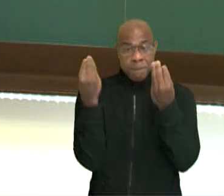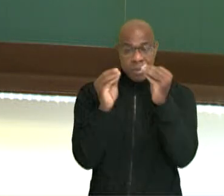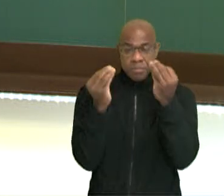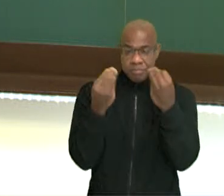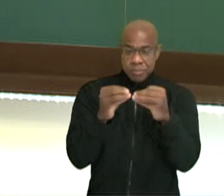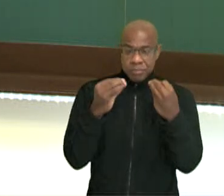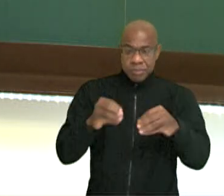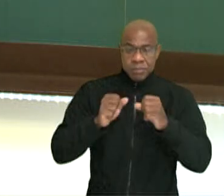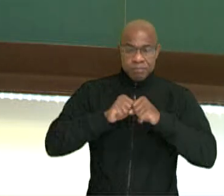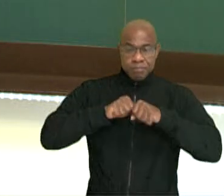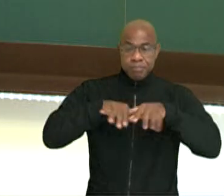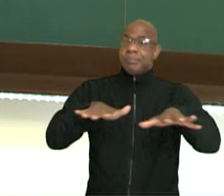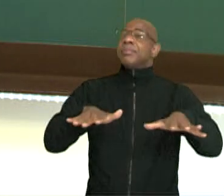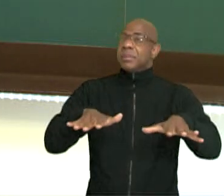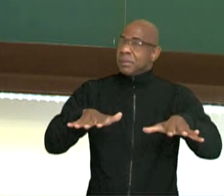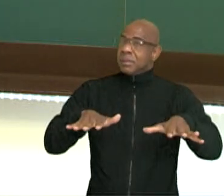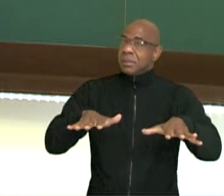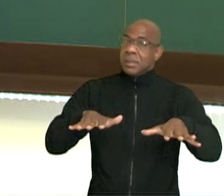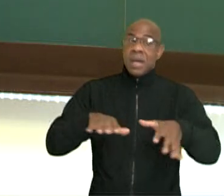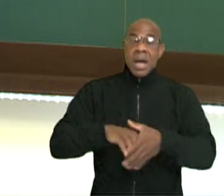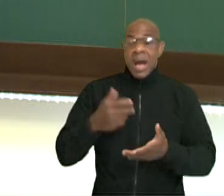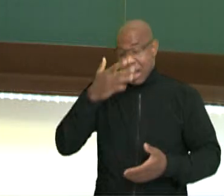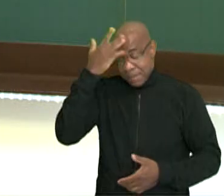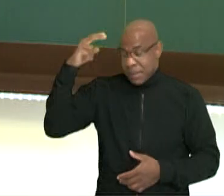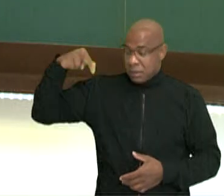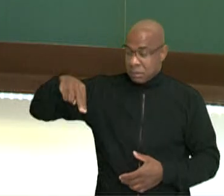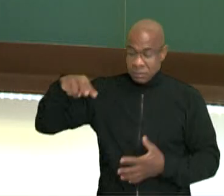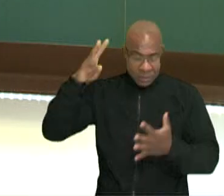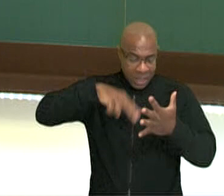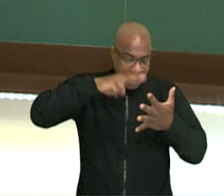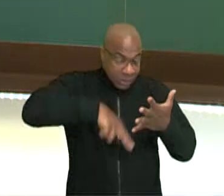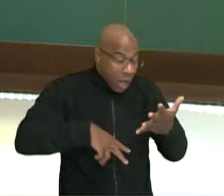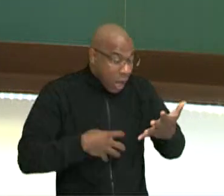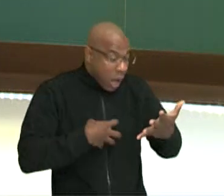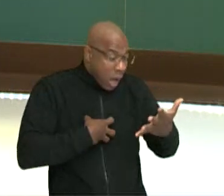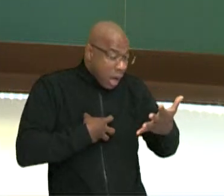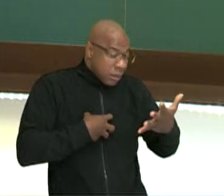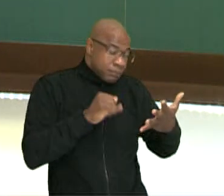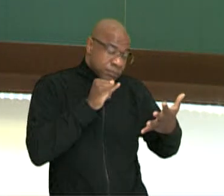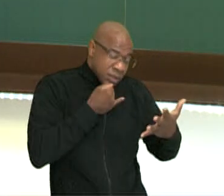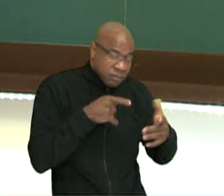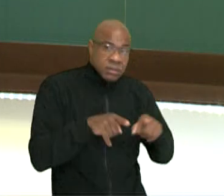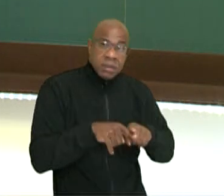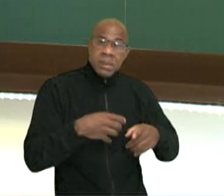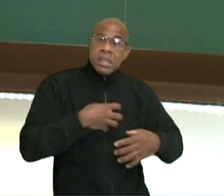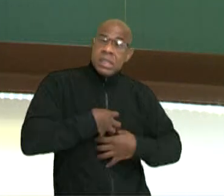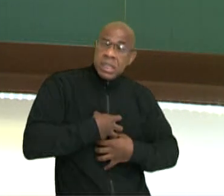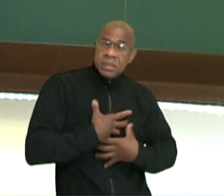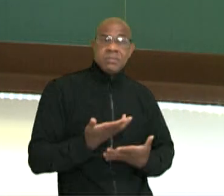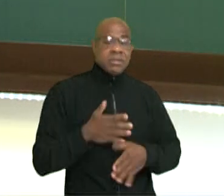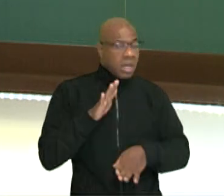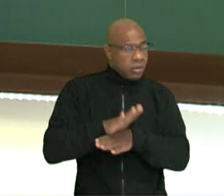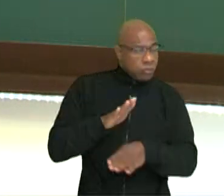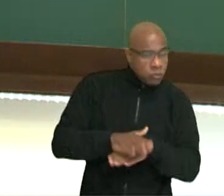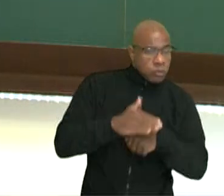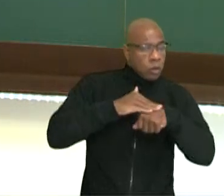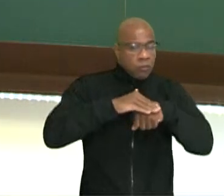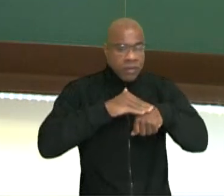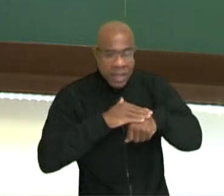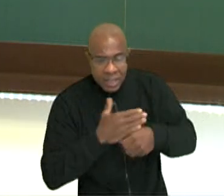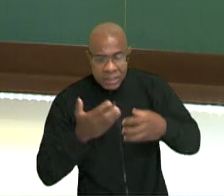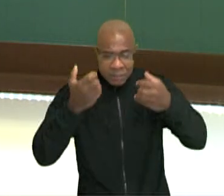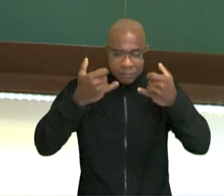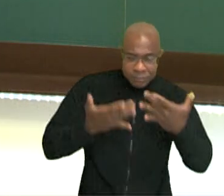positivo. Isso motiva quem está passando por essa experiência num primeiro momento, por vezes. Então,